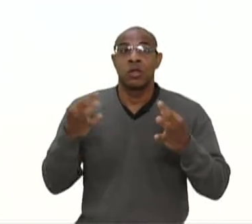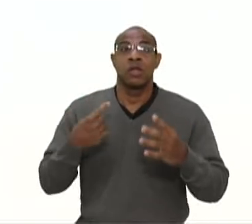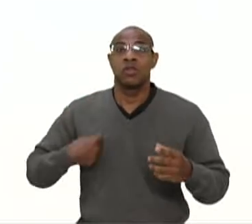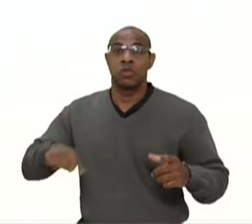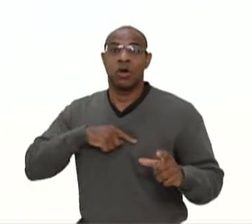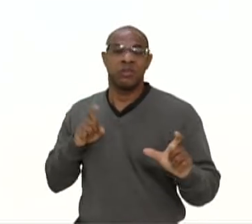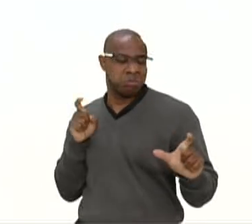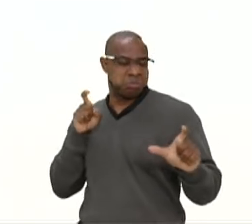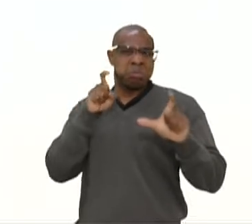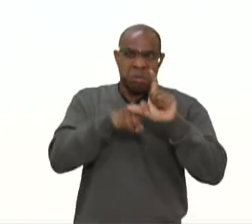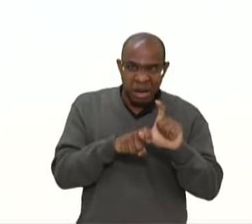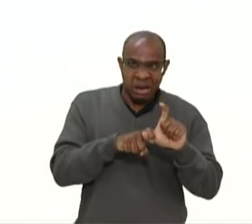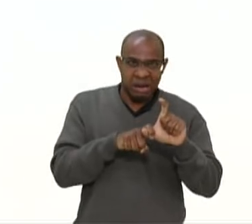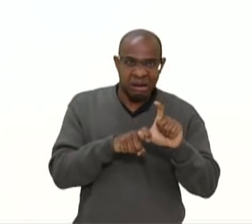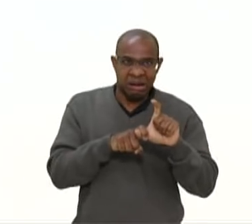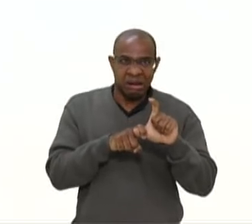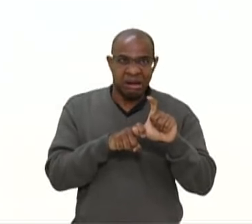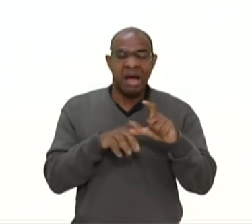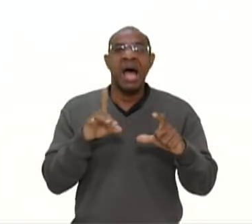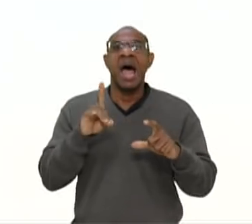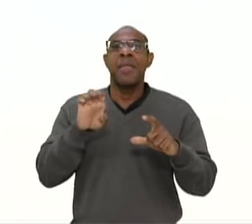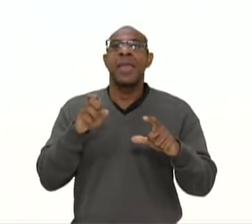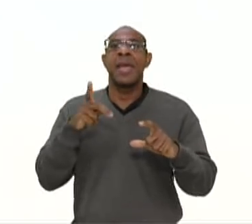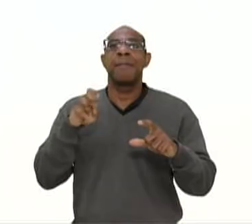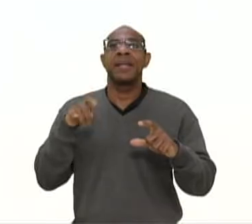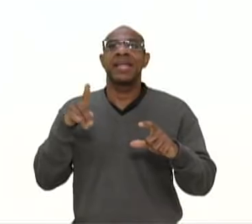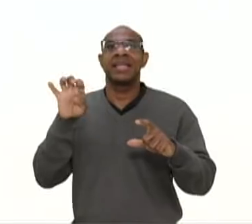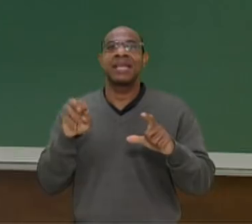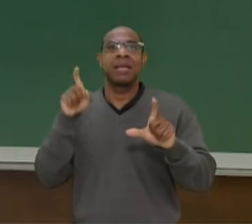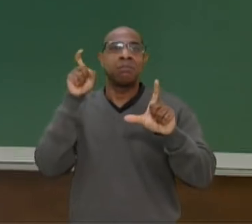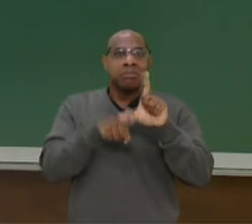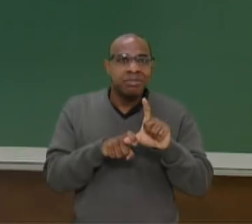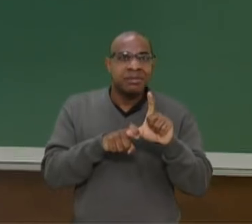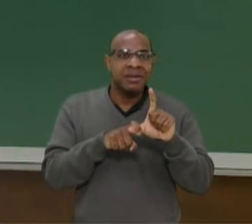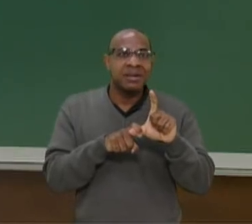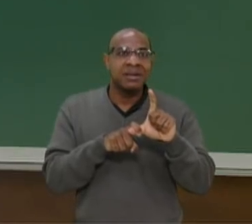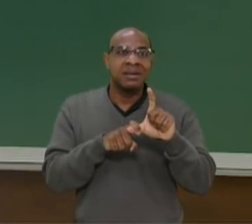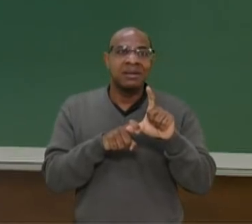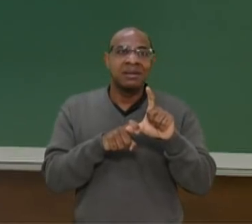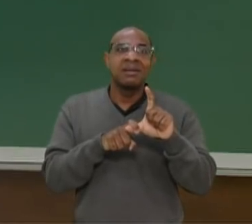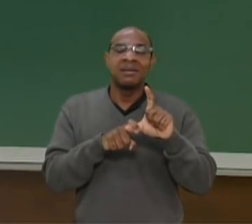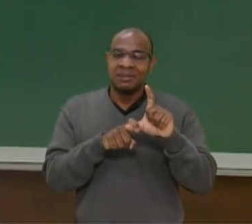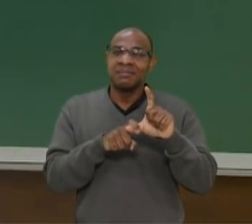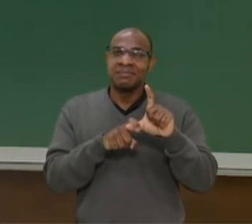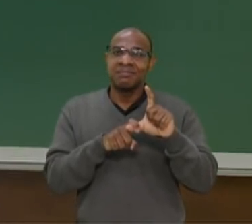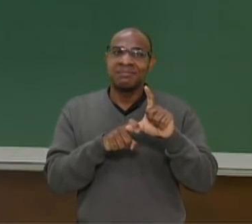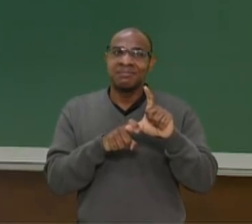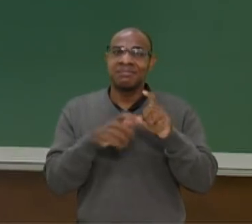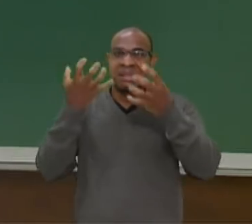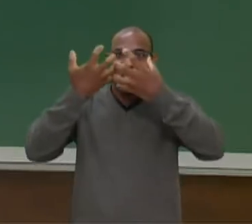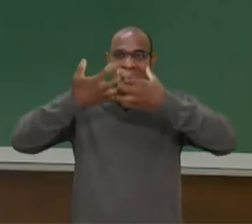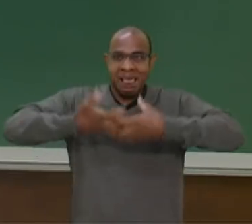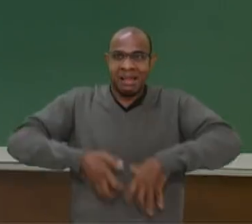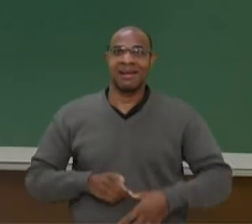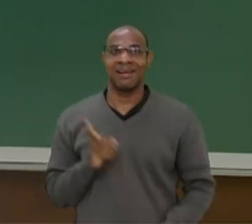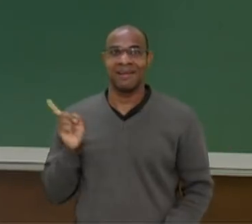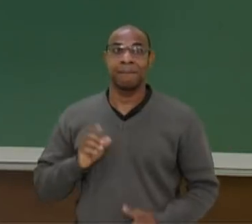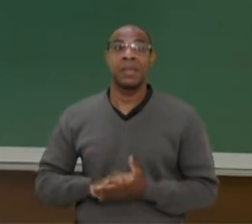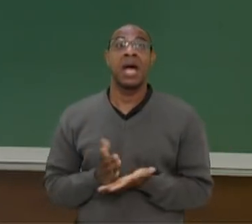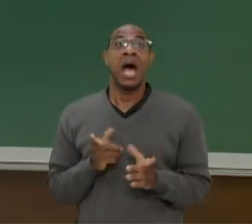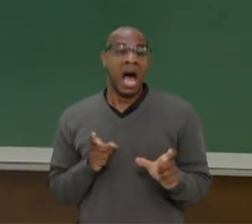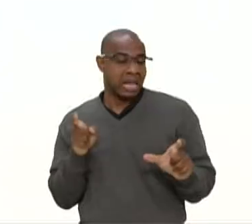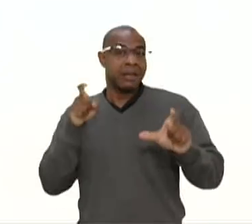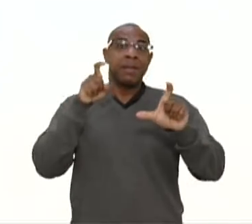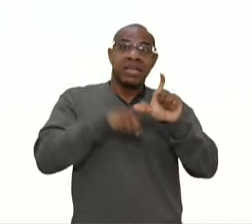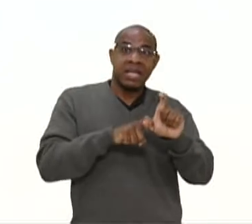das máquinas? Aqui antes, né? Sempre quando a prof coloca isso aqui, que significa que vem texto antes. A